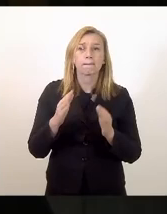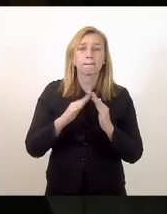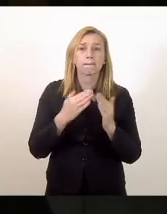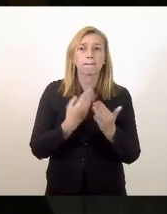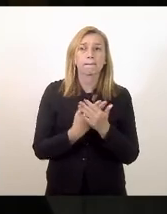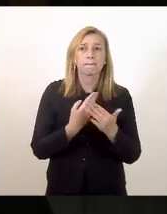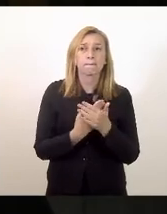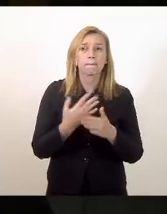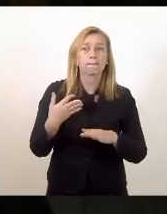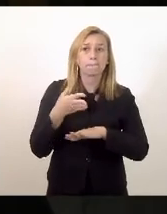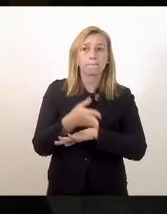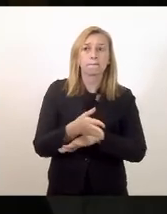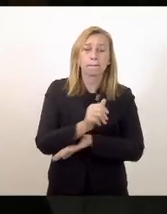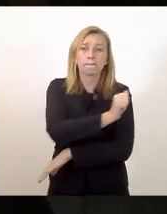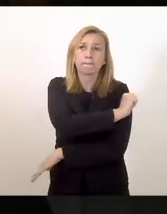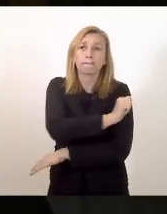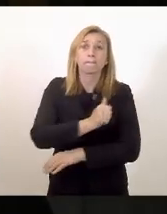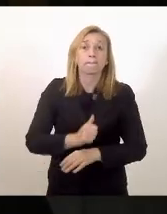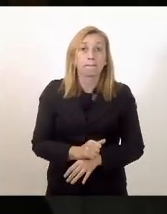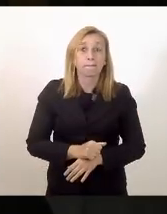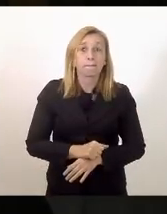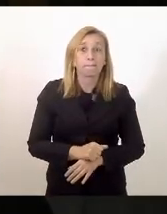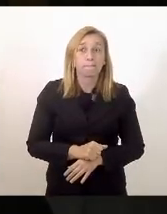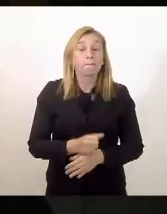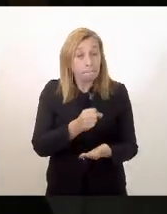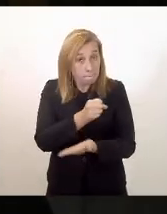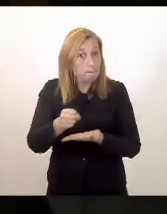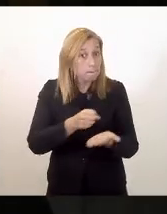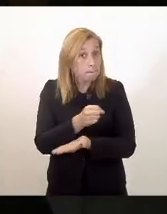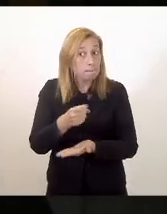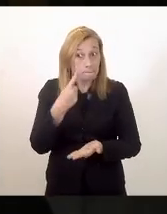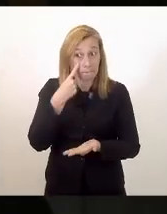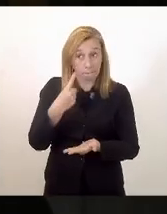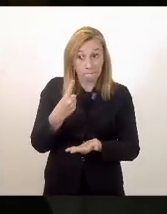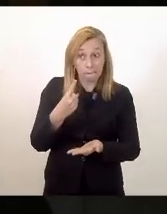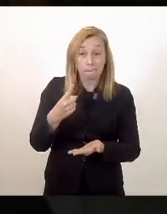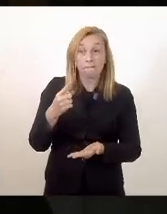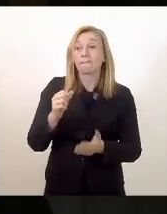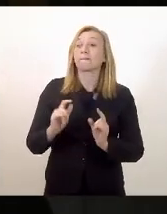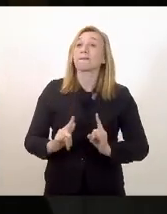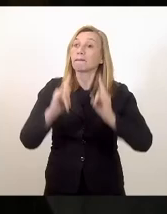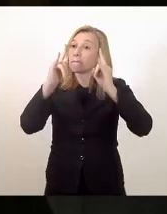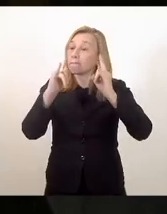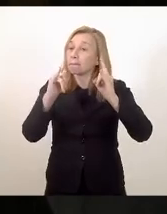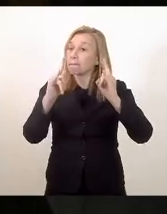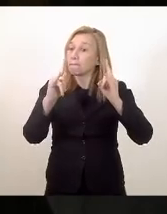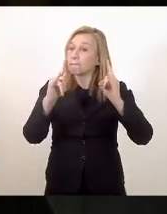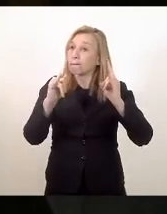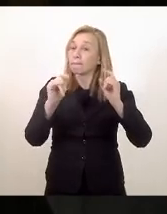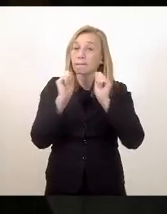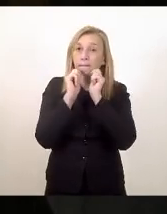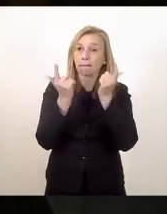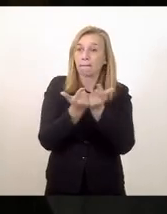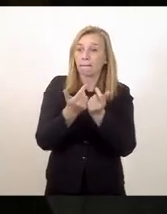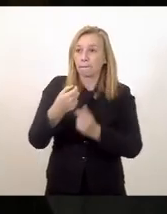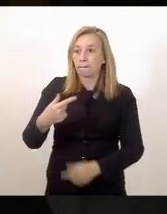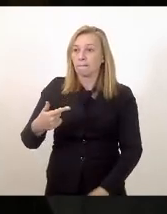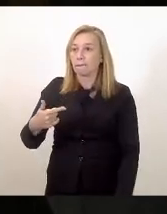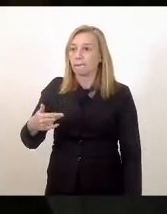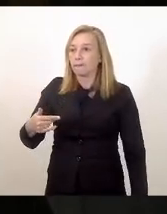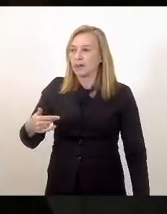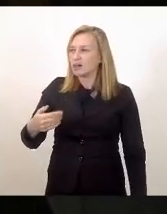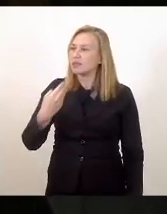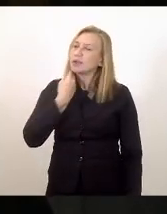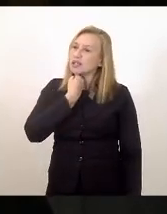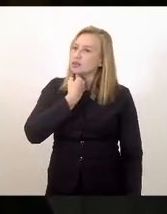a entrada dos alunos. Algo básico que a gente está praticando aqui no prédio da Alerj, aferição de temperatura, num local onde